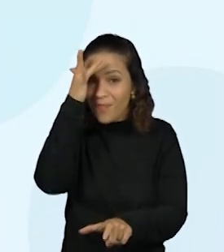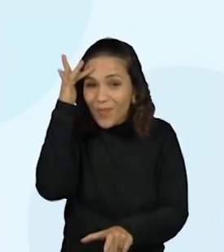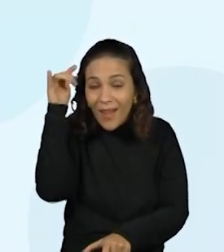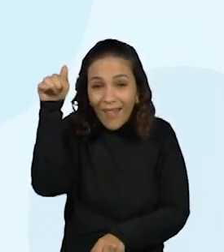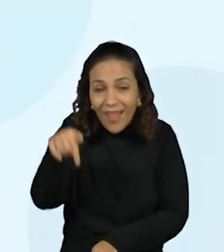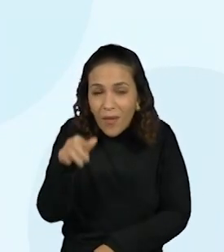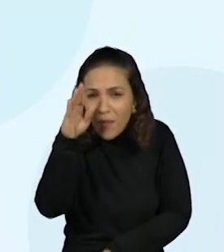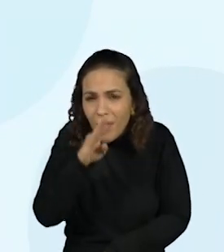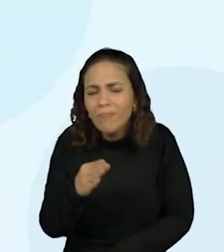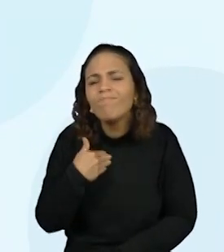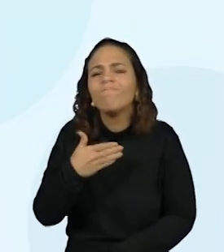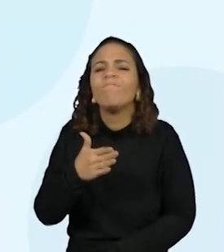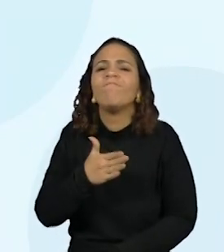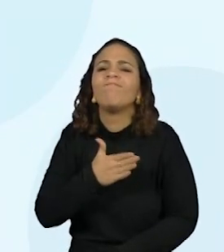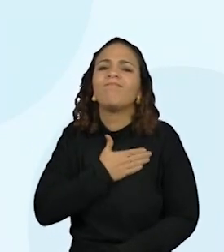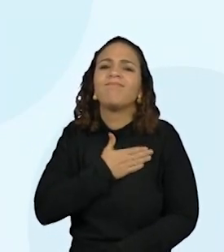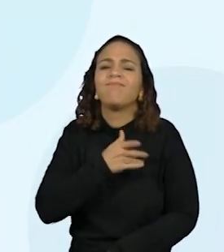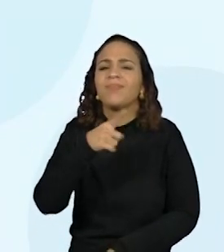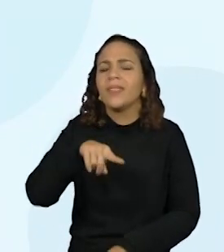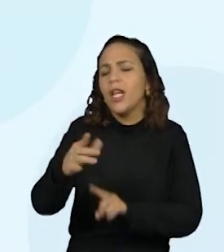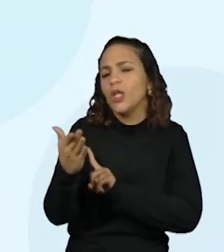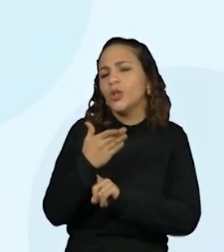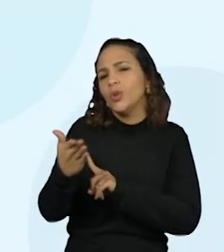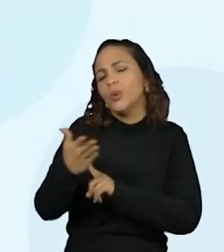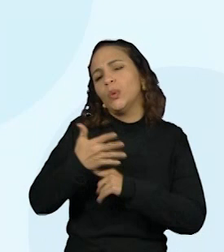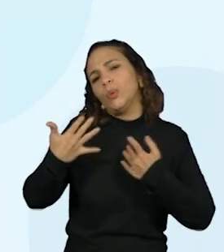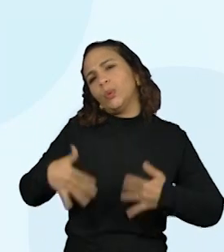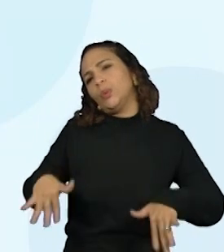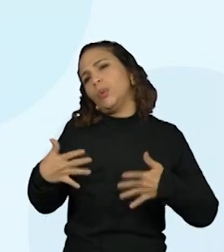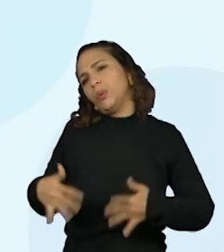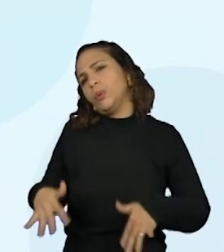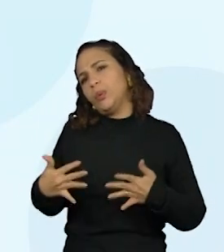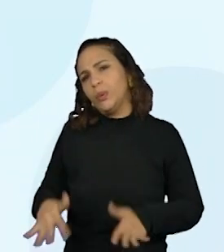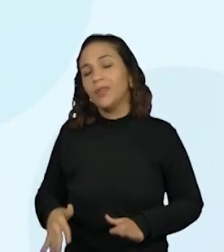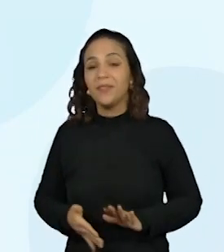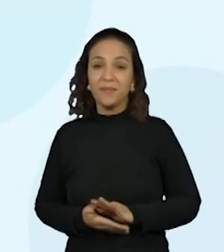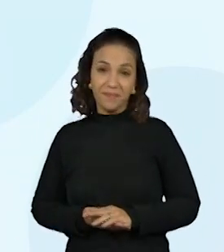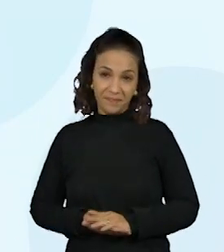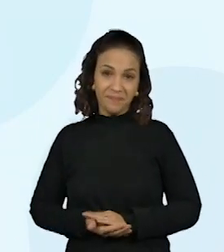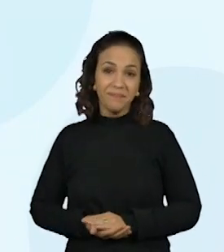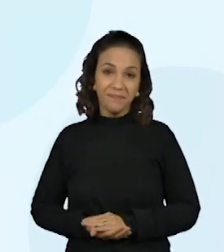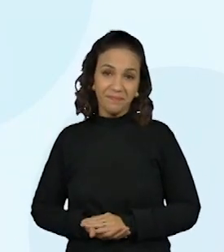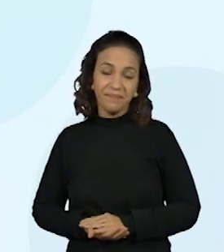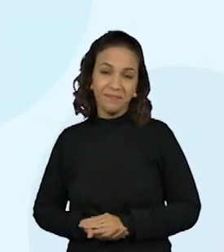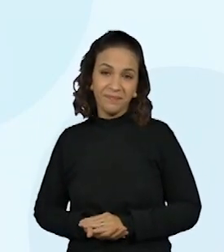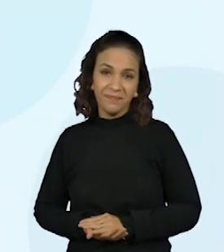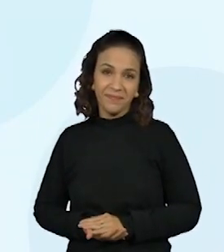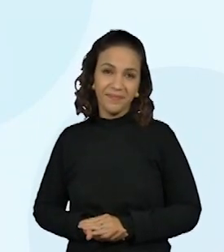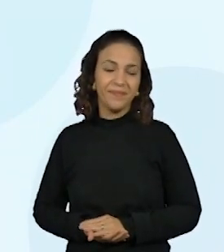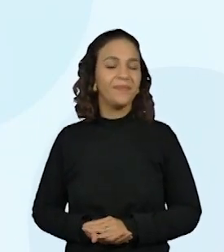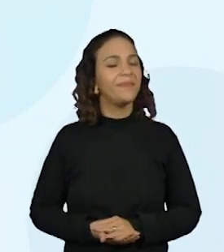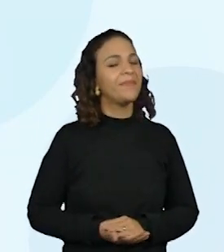Os brasileiros me ajudam bastante. É o que Gazal responde. Estudantes, tivemos